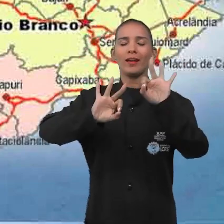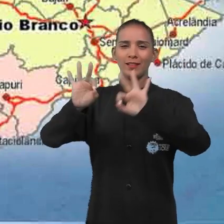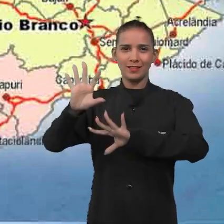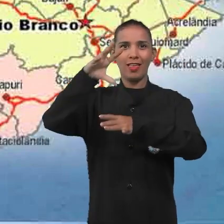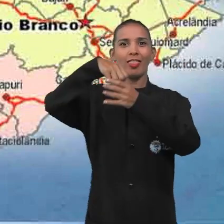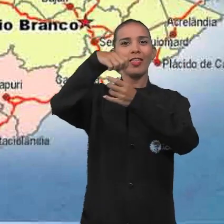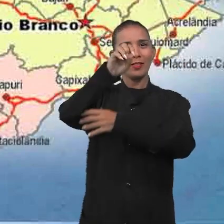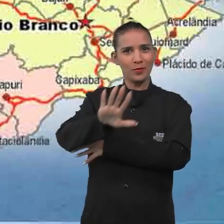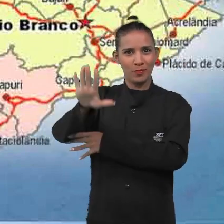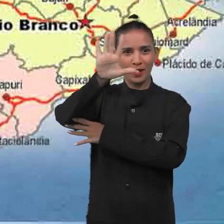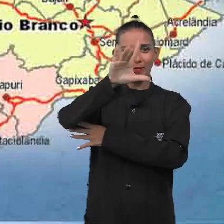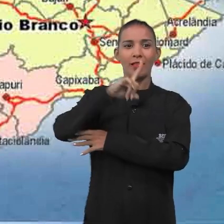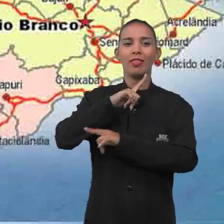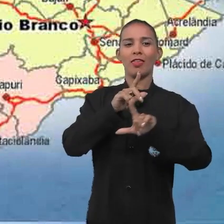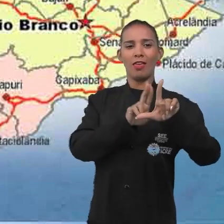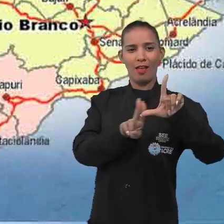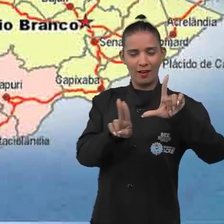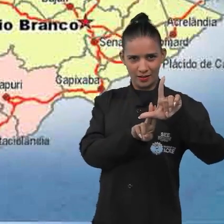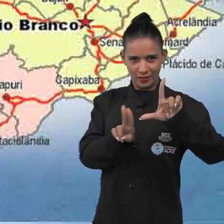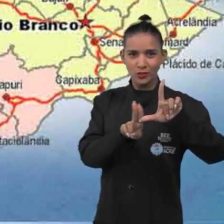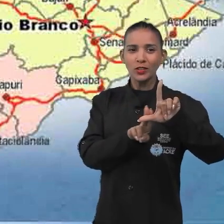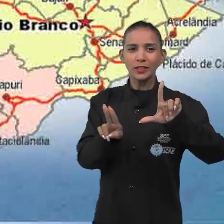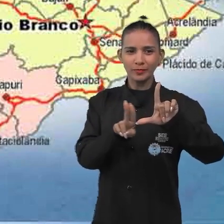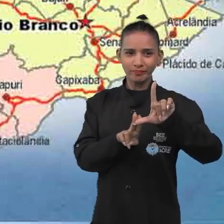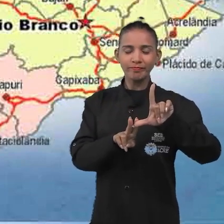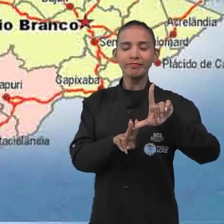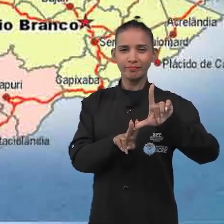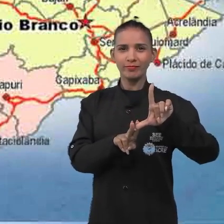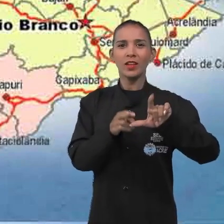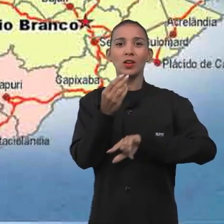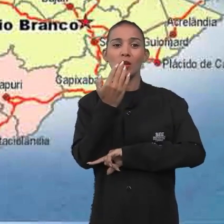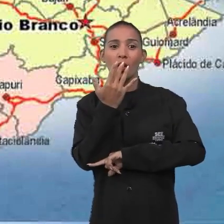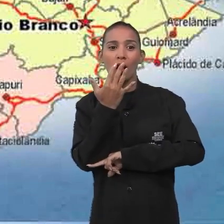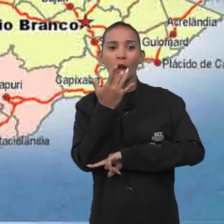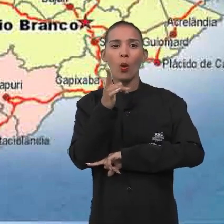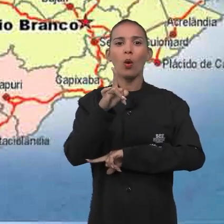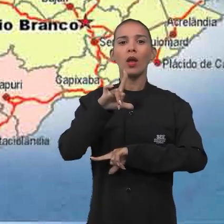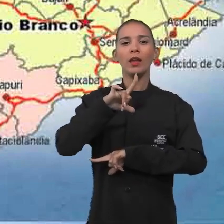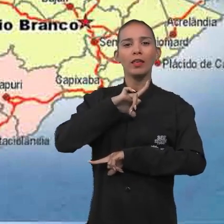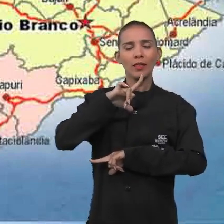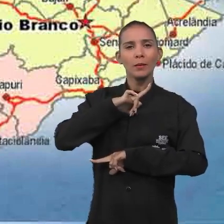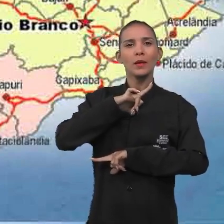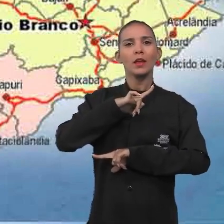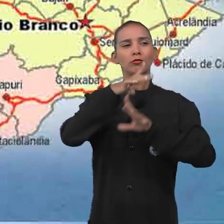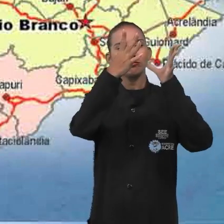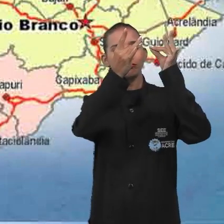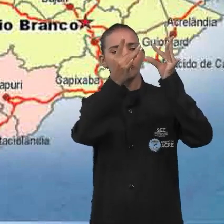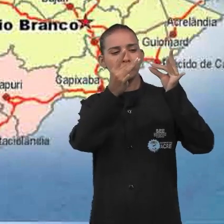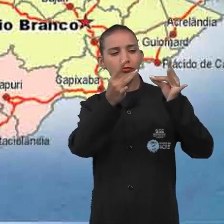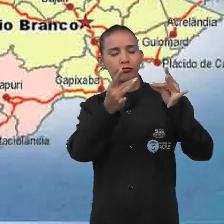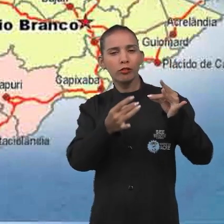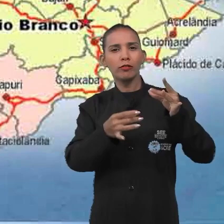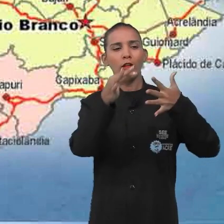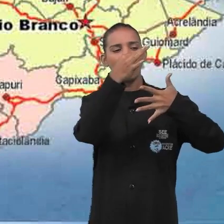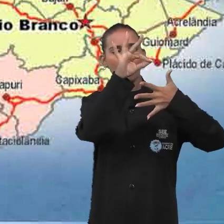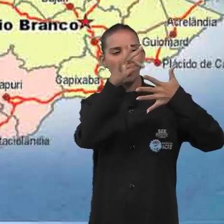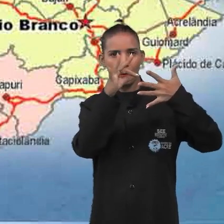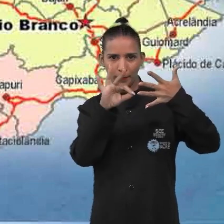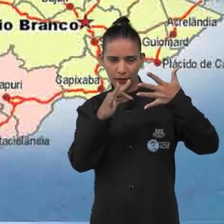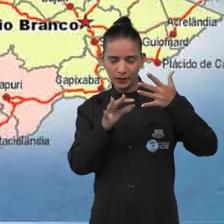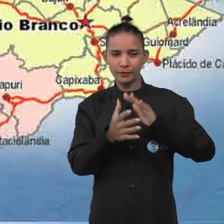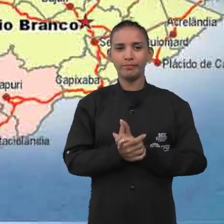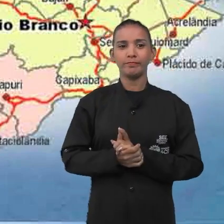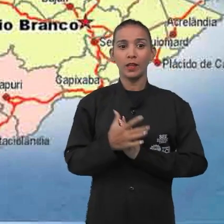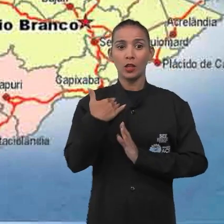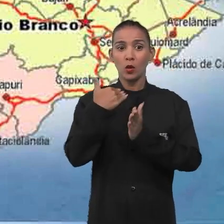legenda com as cores e nós temos aqui a distribuição dessas regionais. Olha só, eu vou começar então